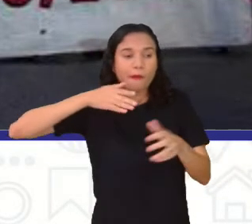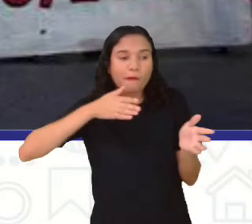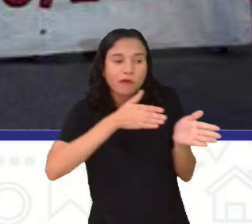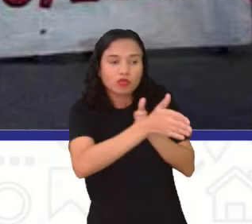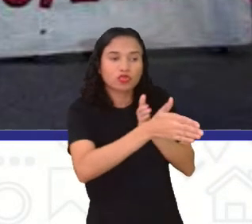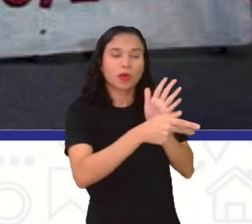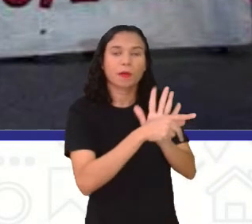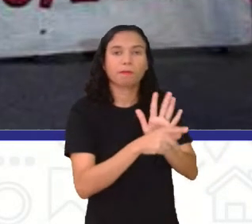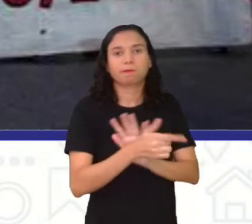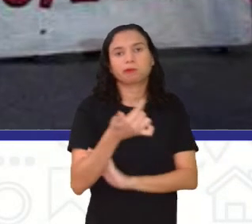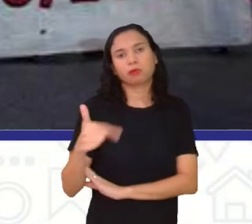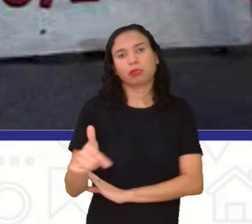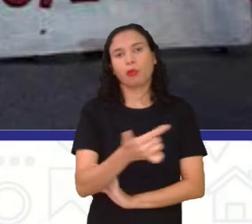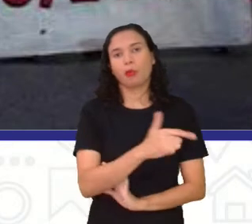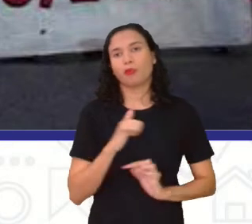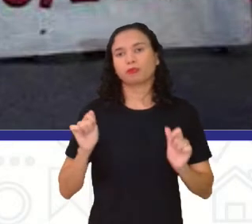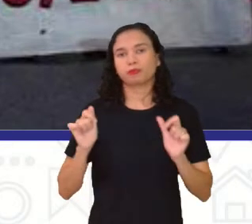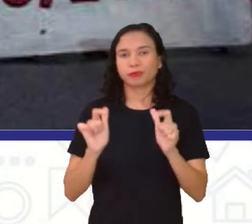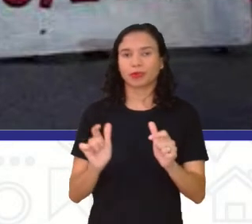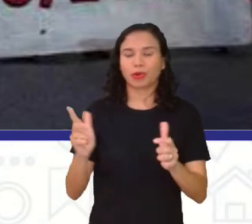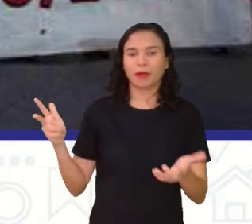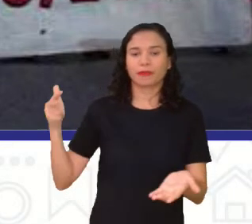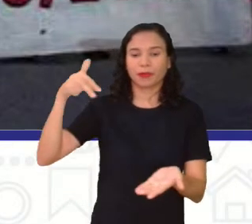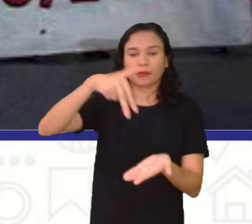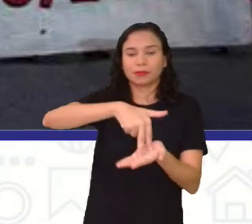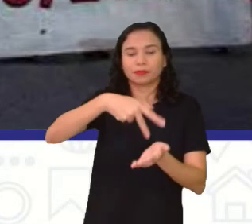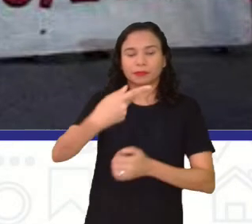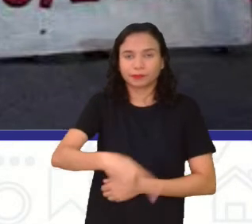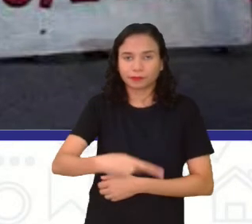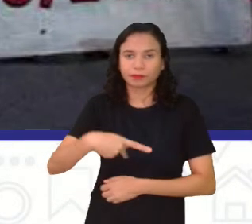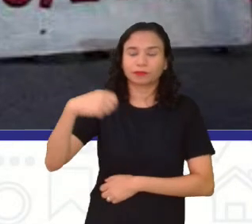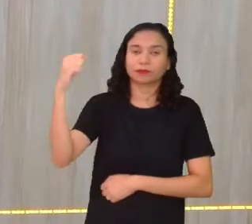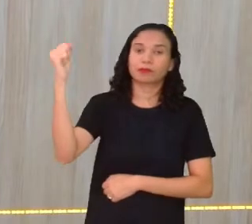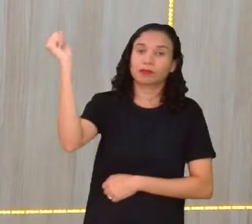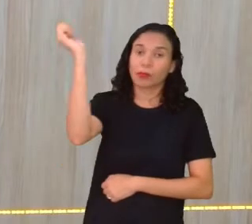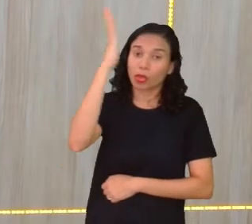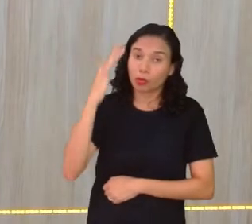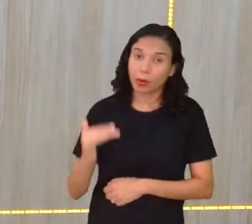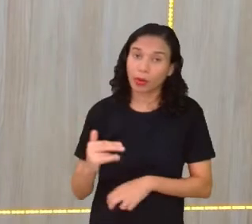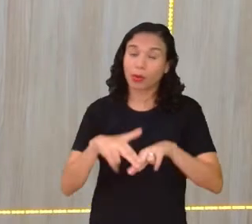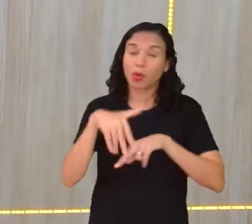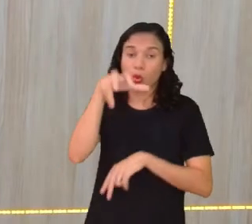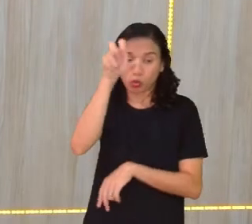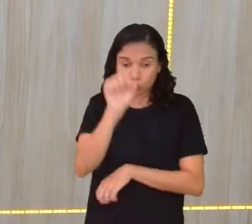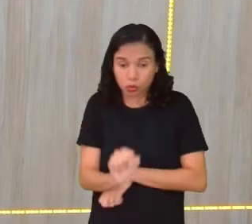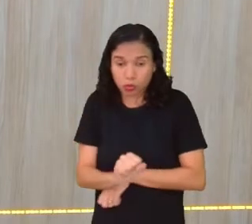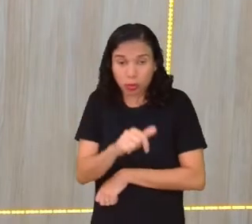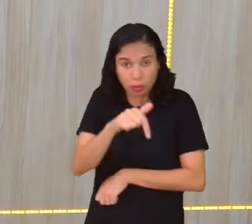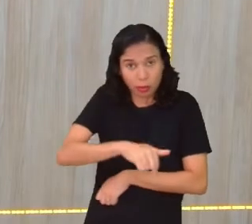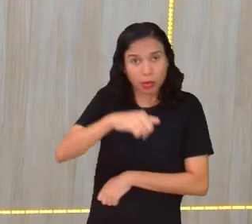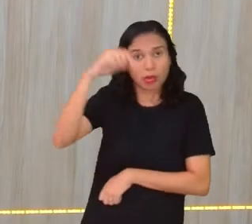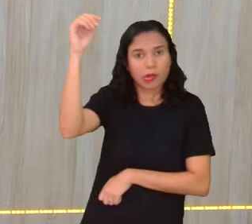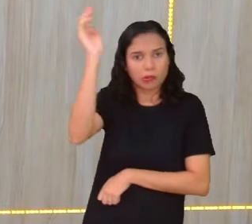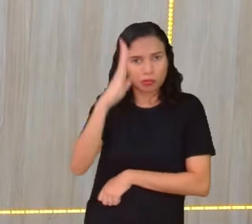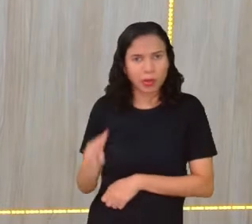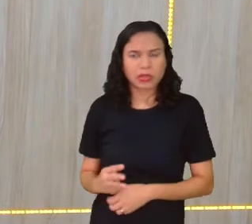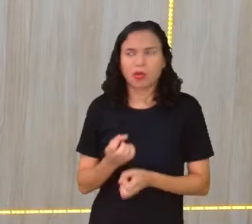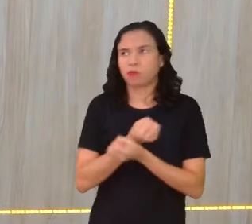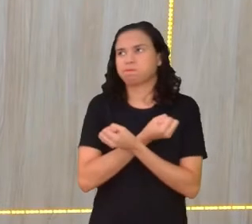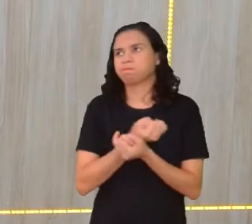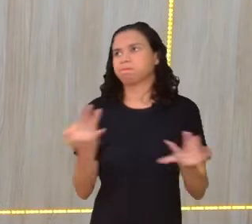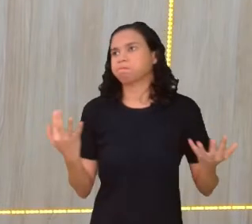territórios, imigraram e vieram aqui para o Brasil, né. Então, o sul do nosso país, por exemplo, ele tem uma grande